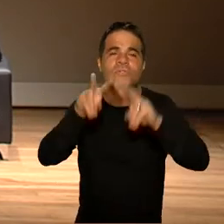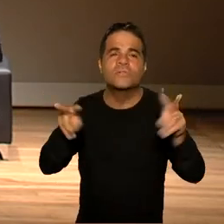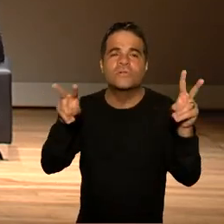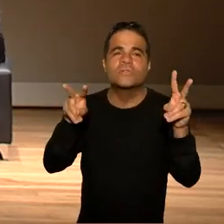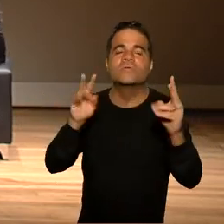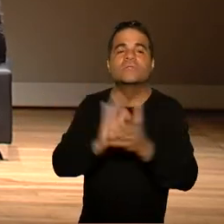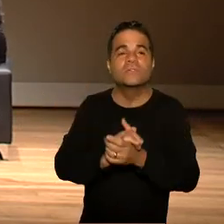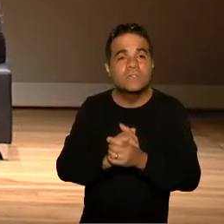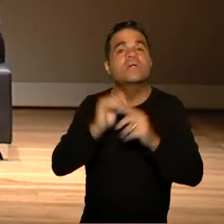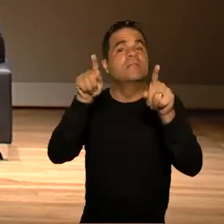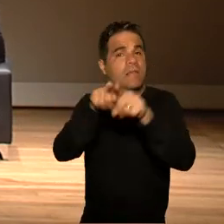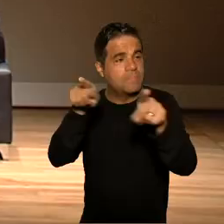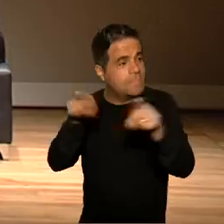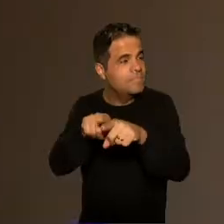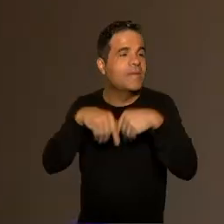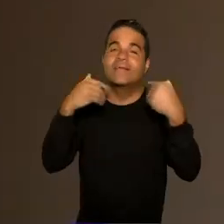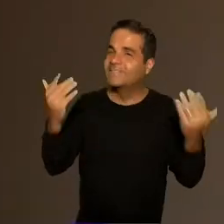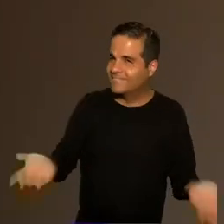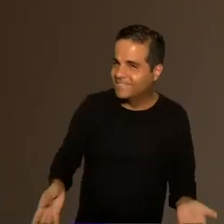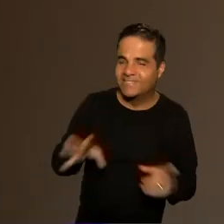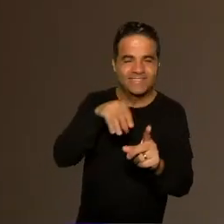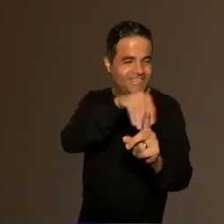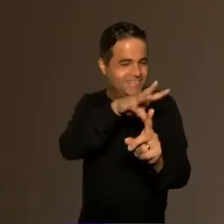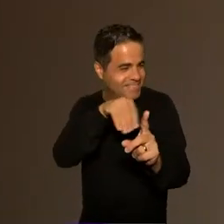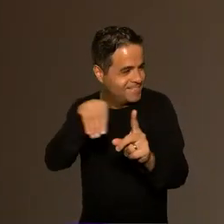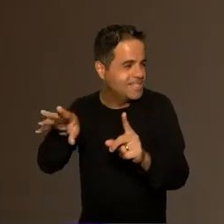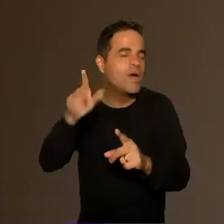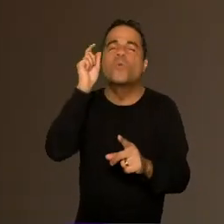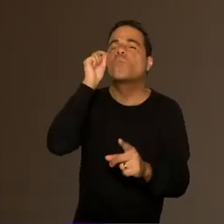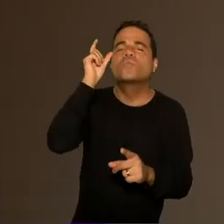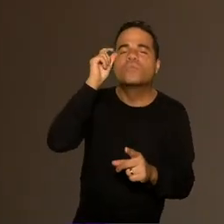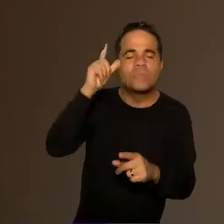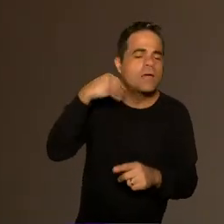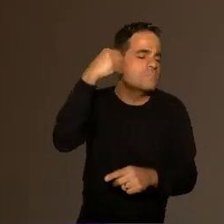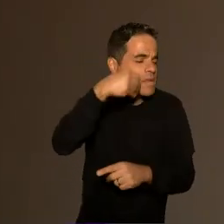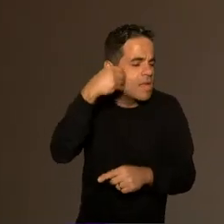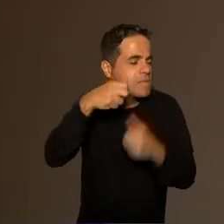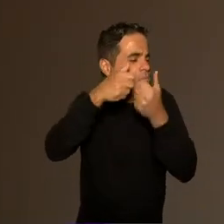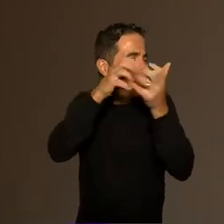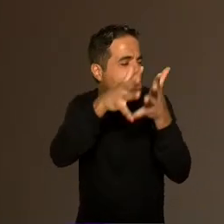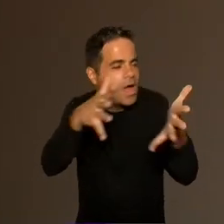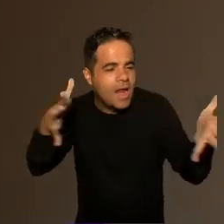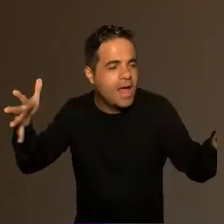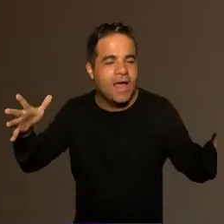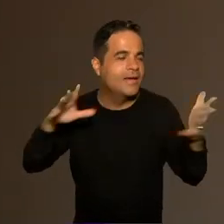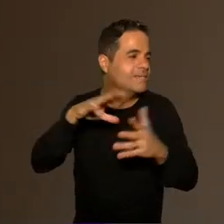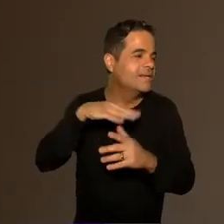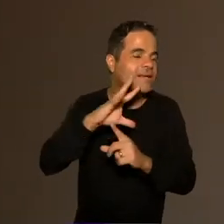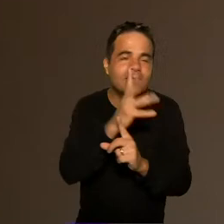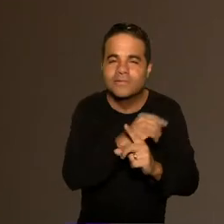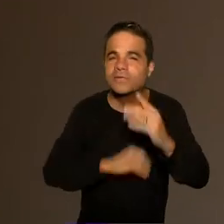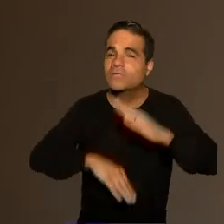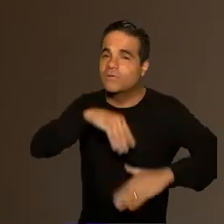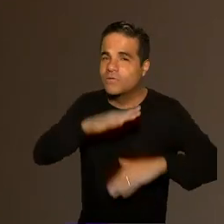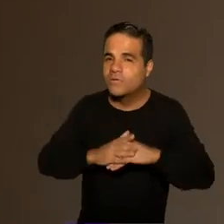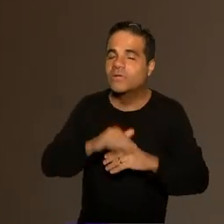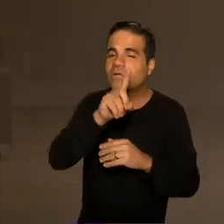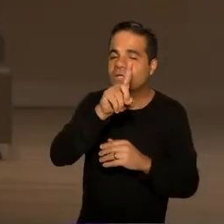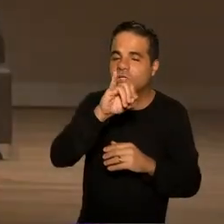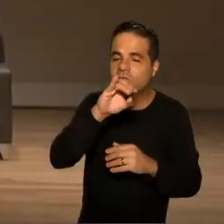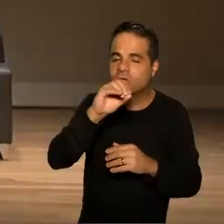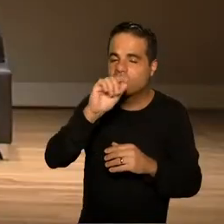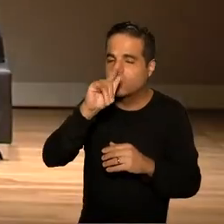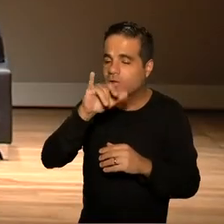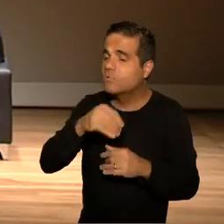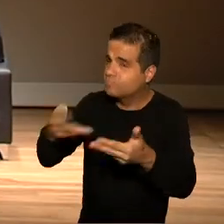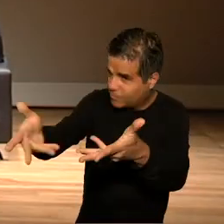É também um mediador cultural uma experiência grande na área Diogo Moraes por favor Diogo